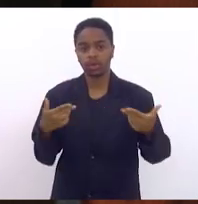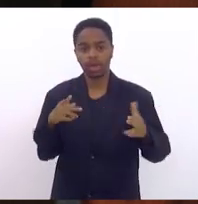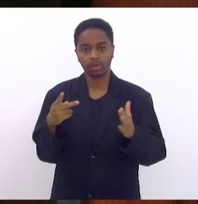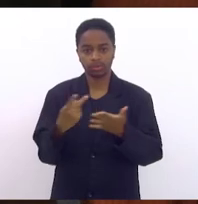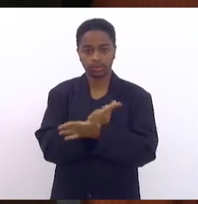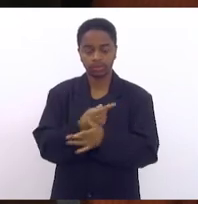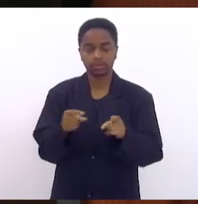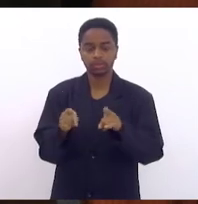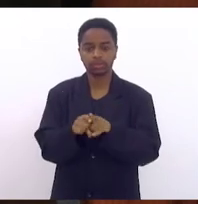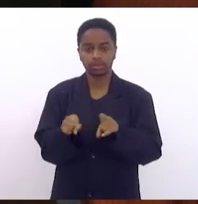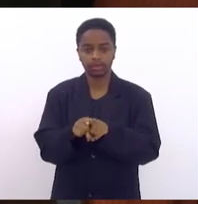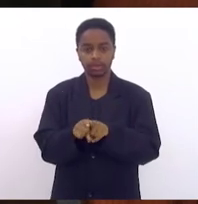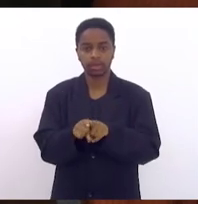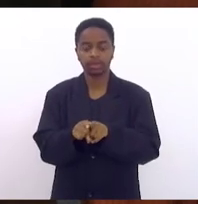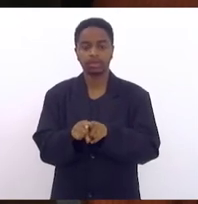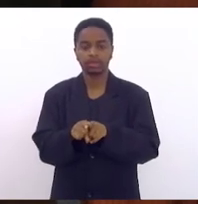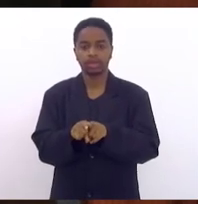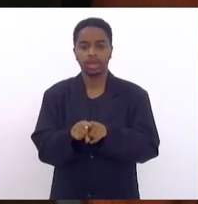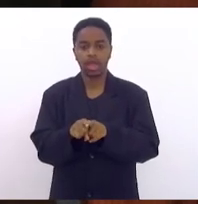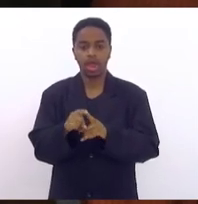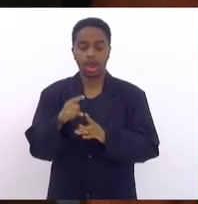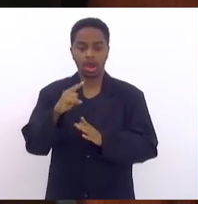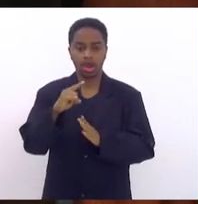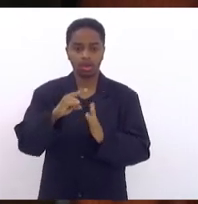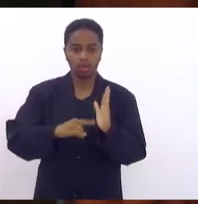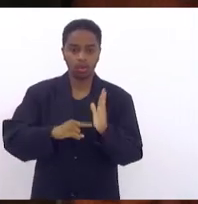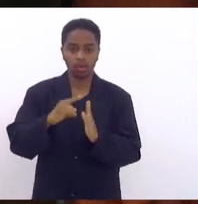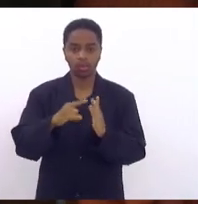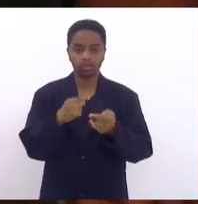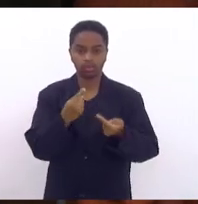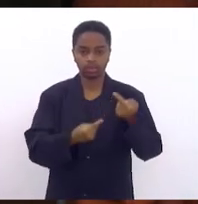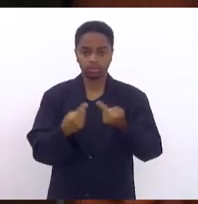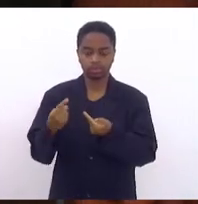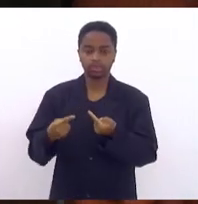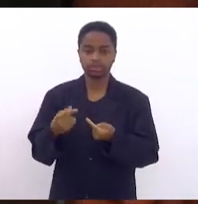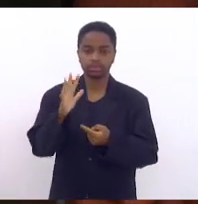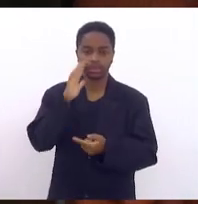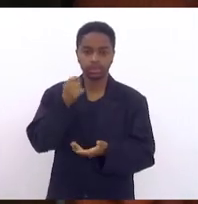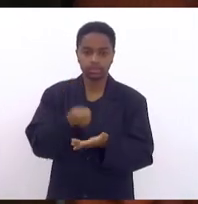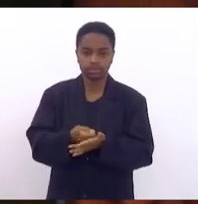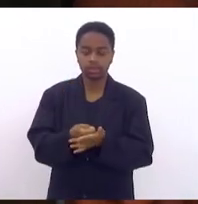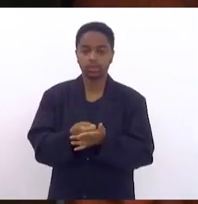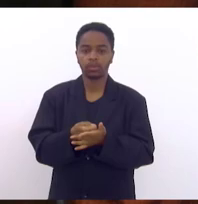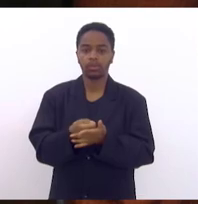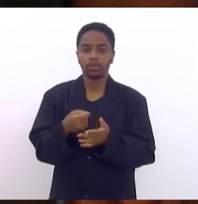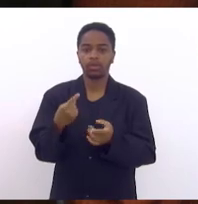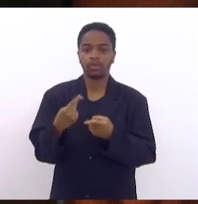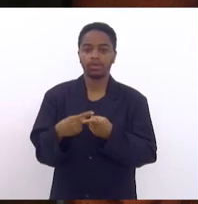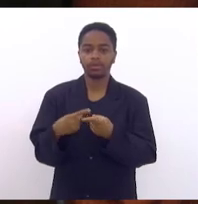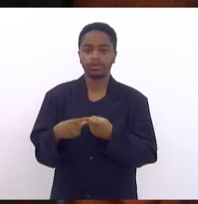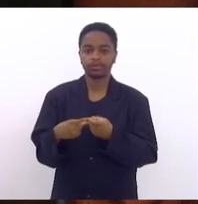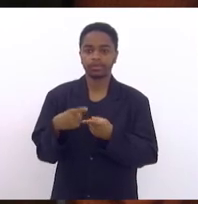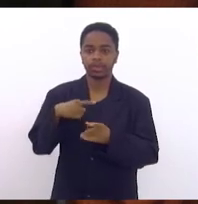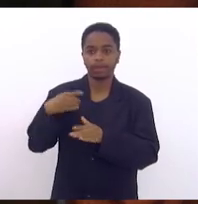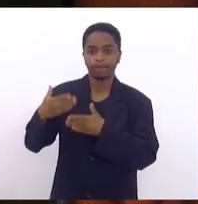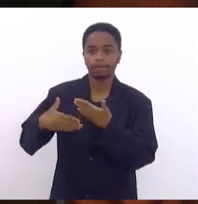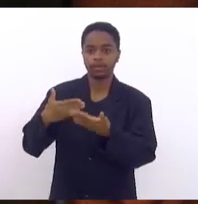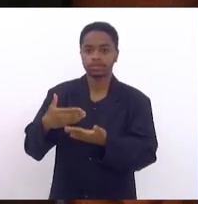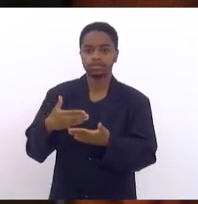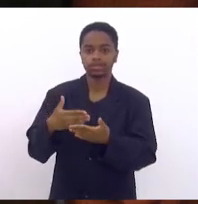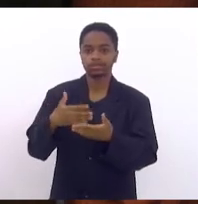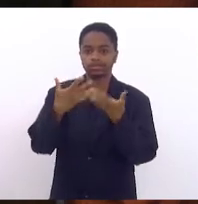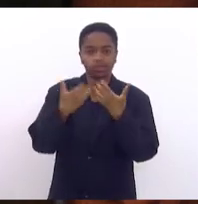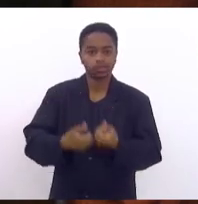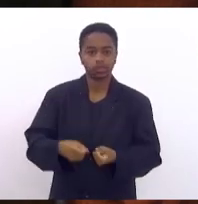dividir a conta política dessa decisão de endurecer, de tornar um processo de tolerância zero